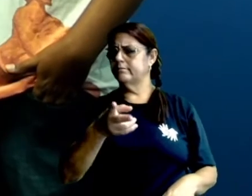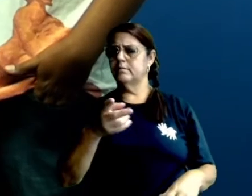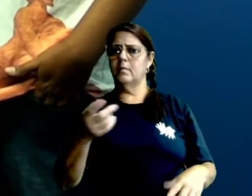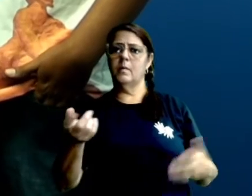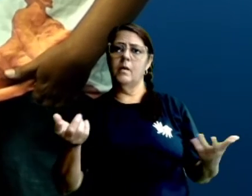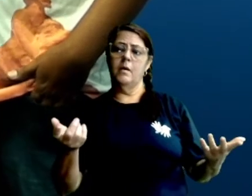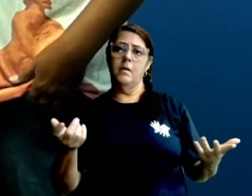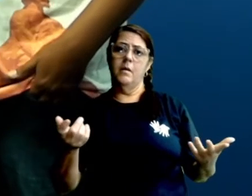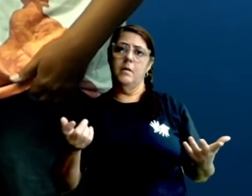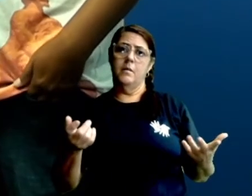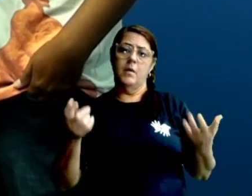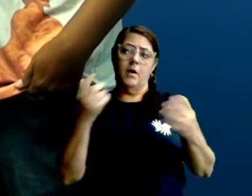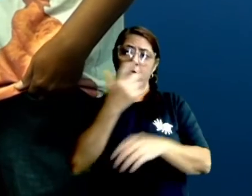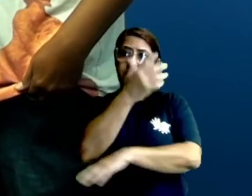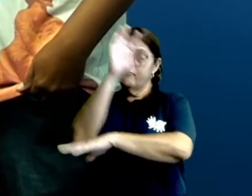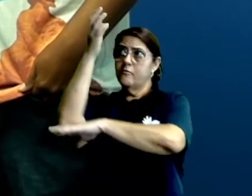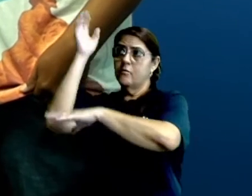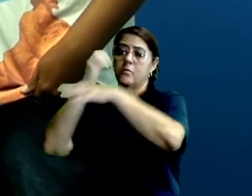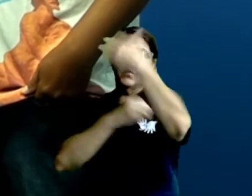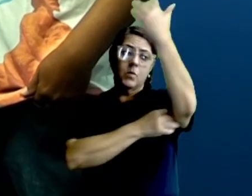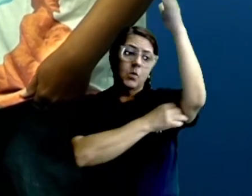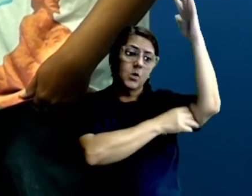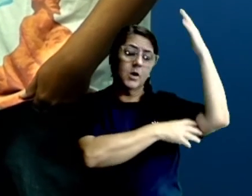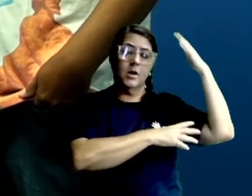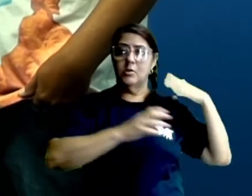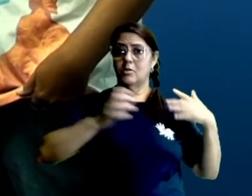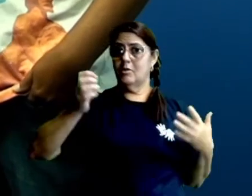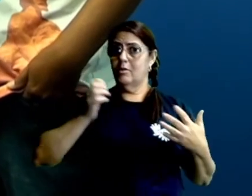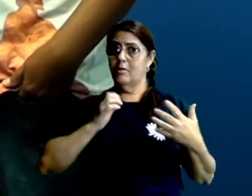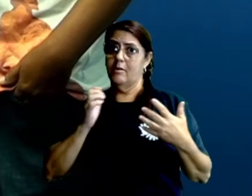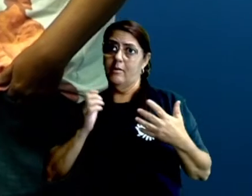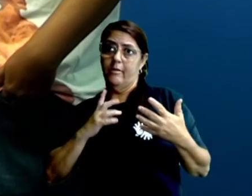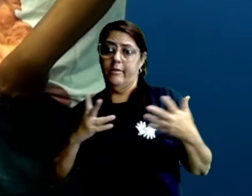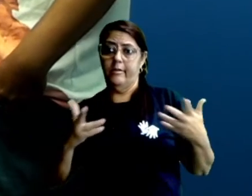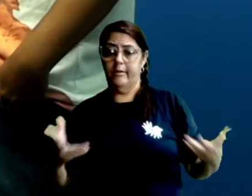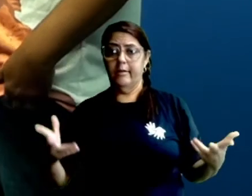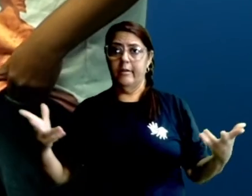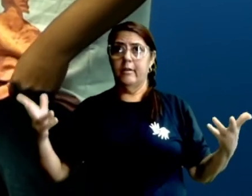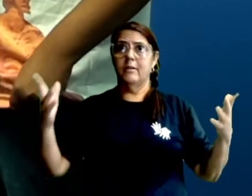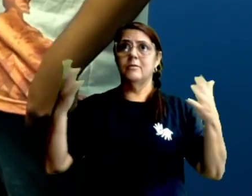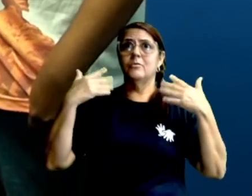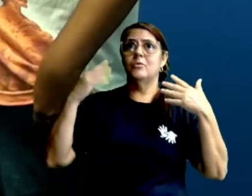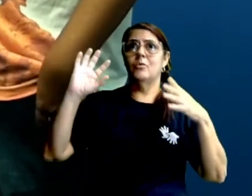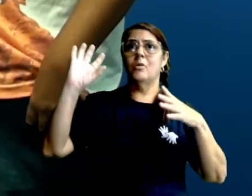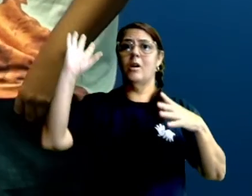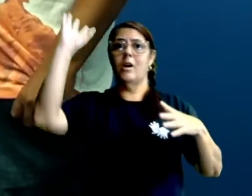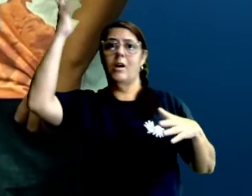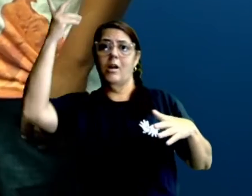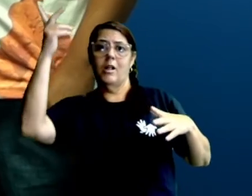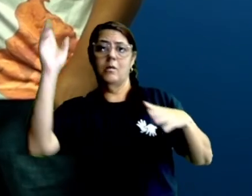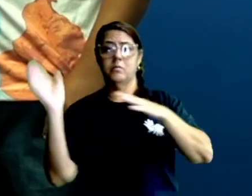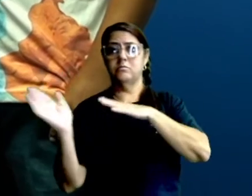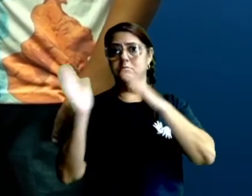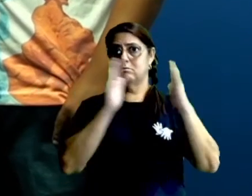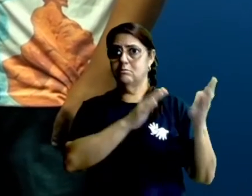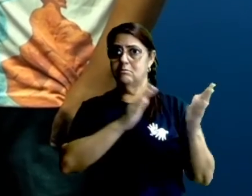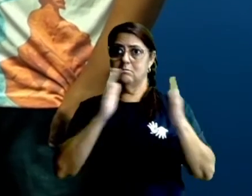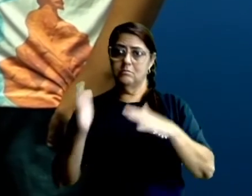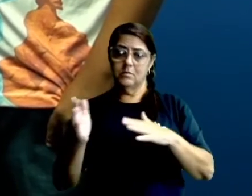região com a floresta bastante rica, né, bastante densa, por conta que ela recebe